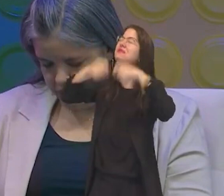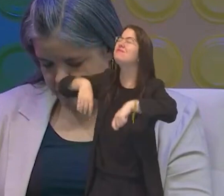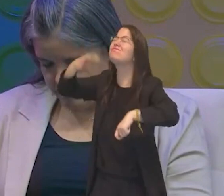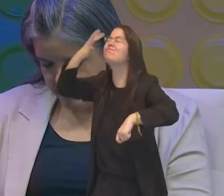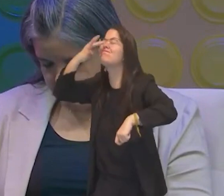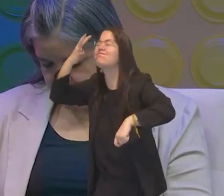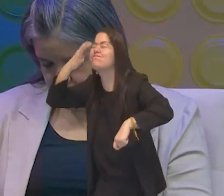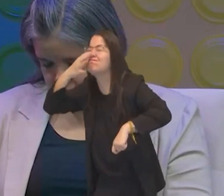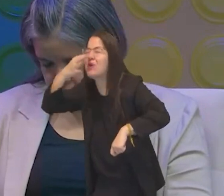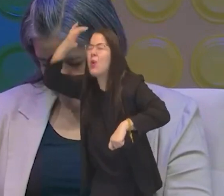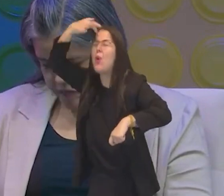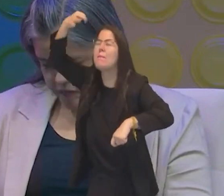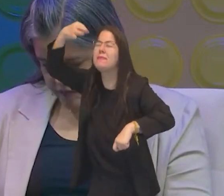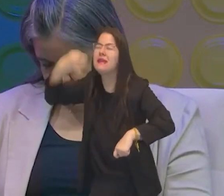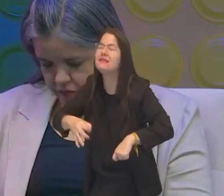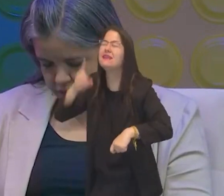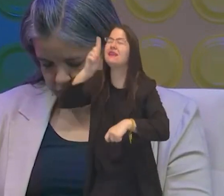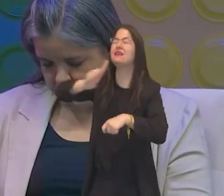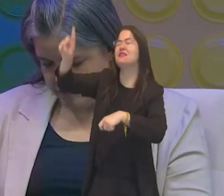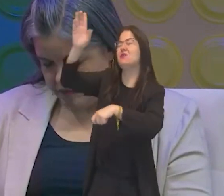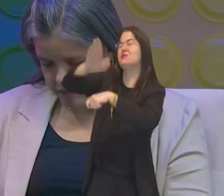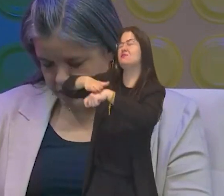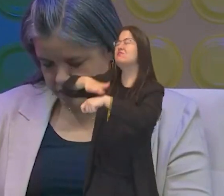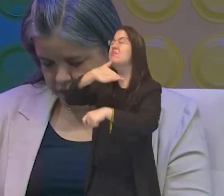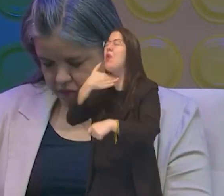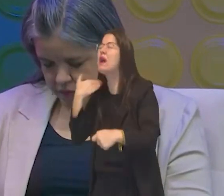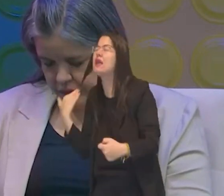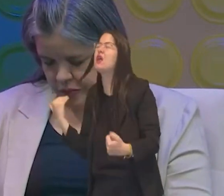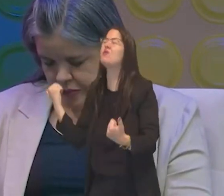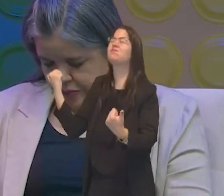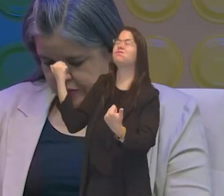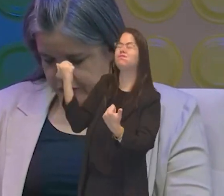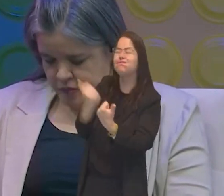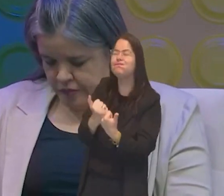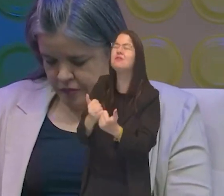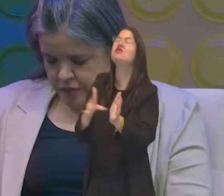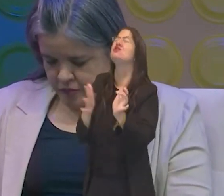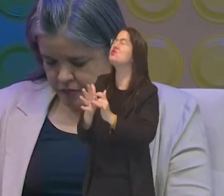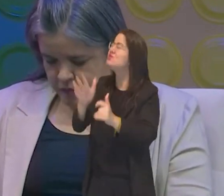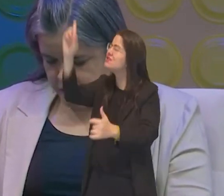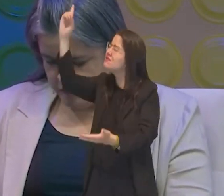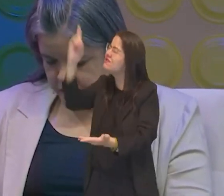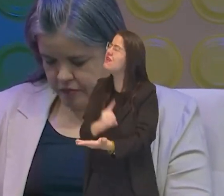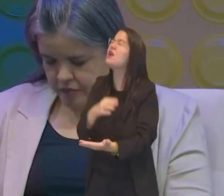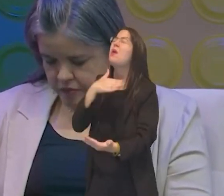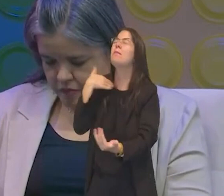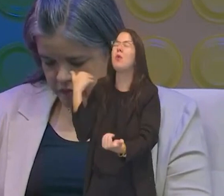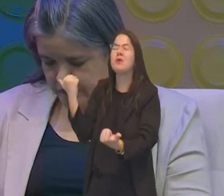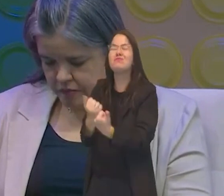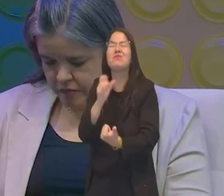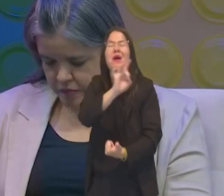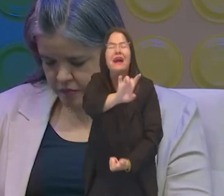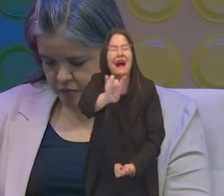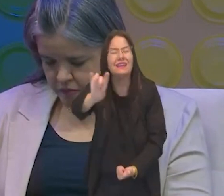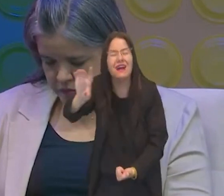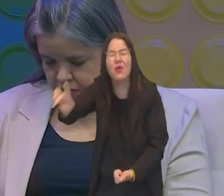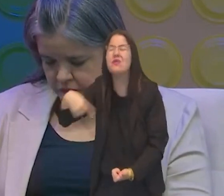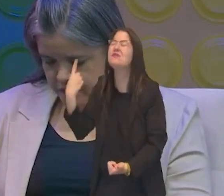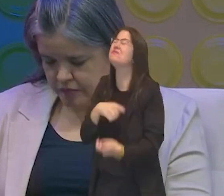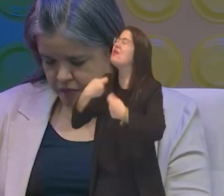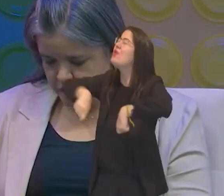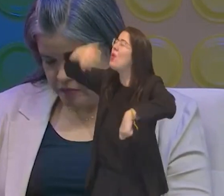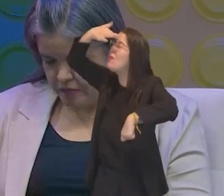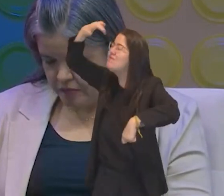contemplar o que o Senhor fez por nós, através de Cristo Jesus, e que a gente possa então